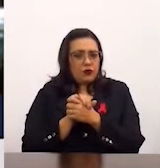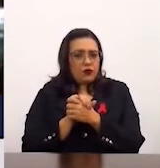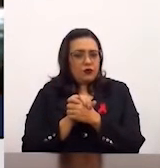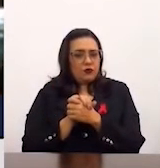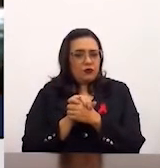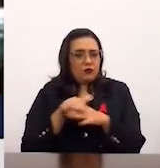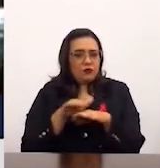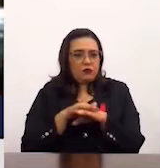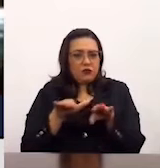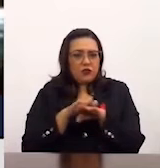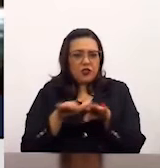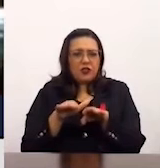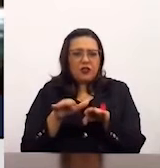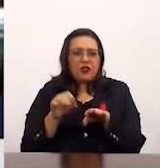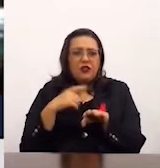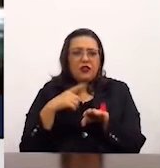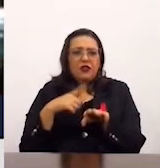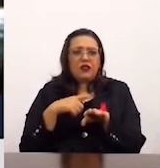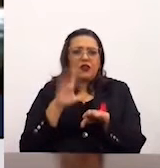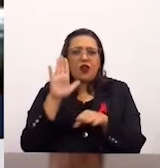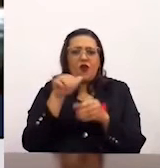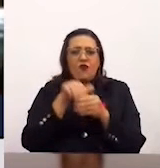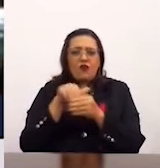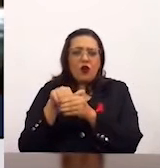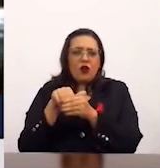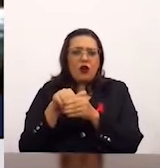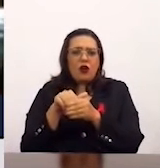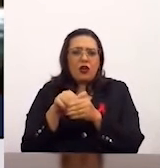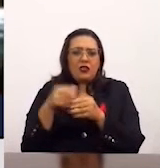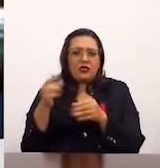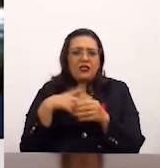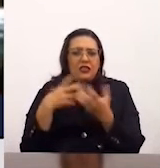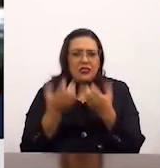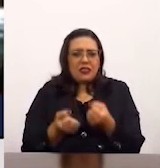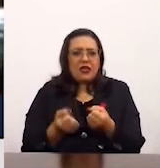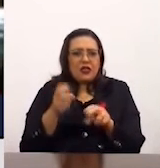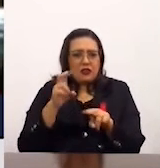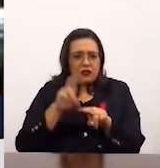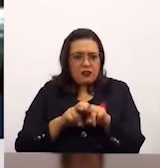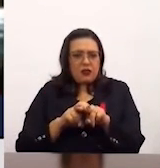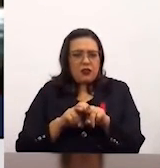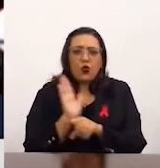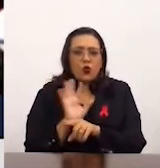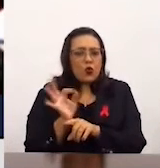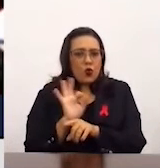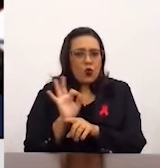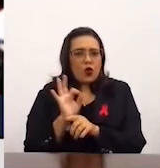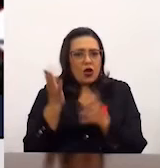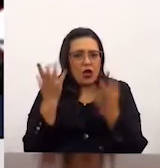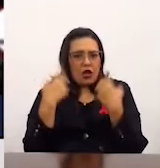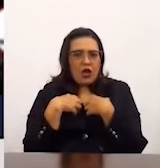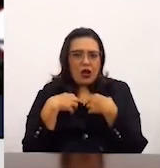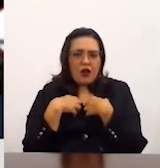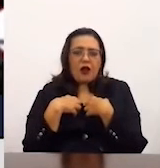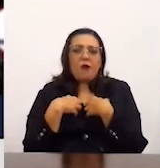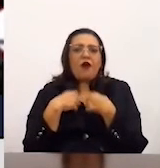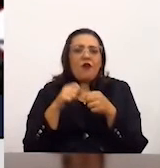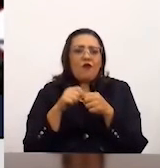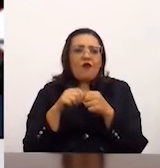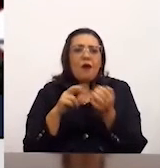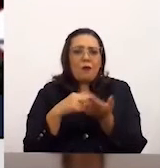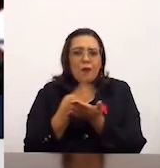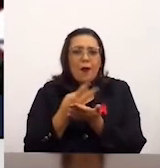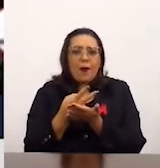na sessão foi o projeto de lei complementar número 16 de 2021, de autoria do vereador Xandelle